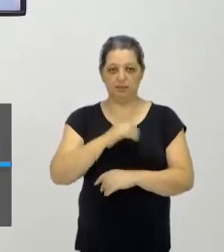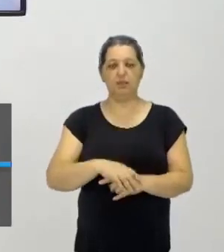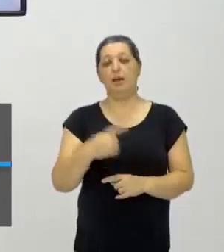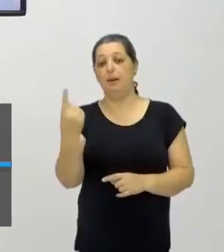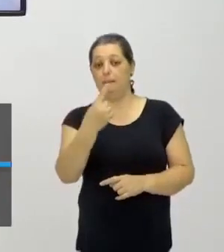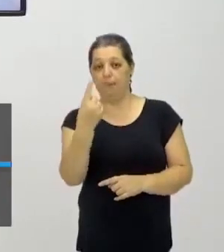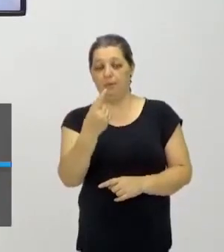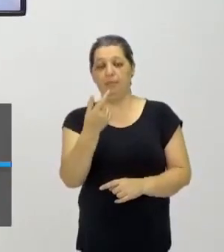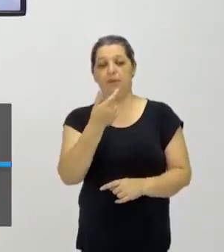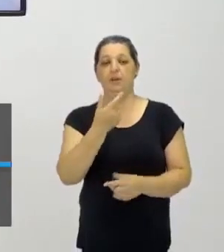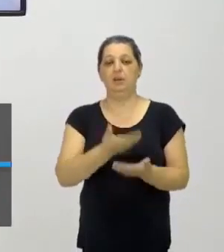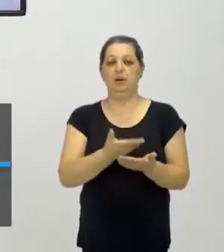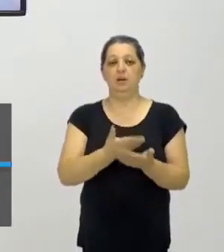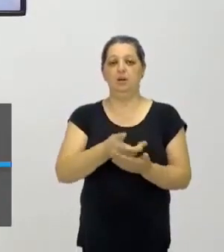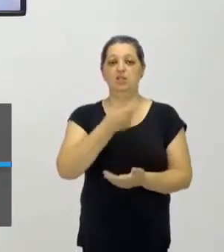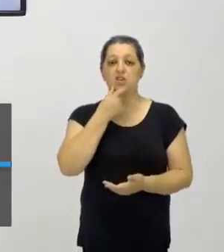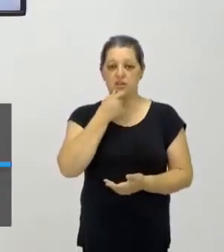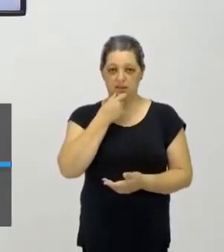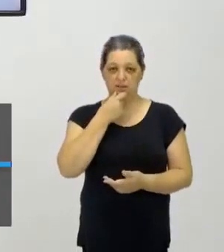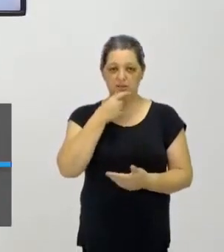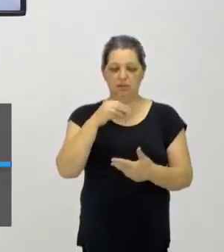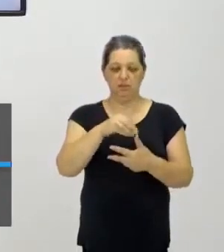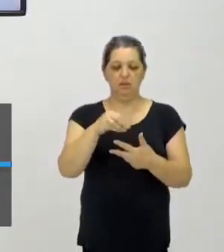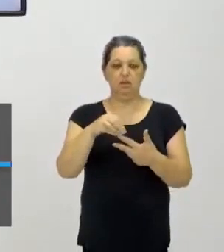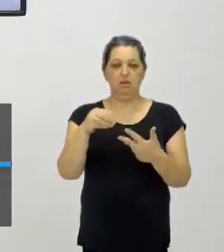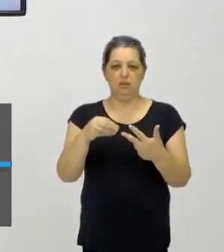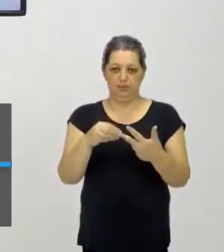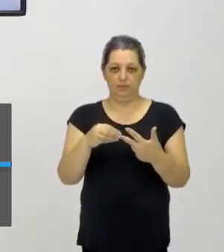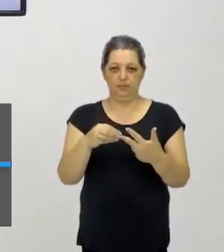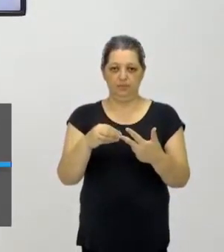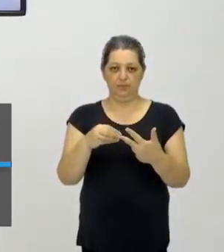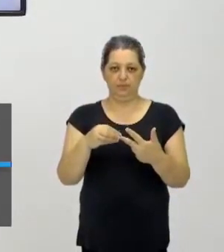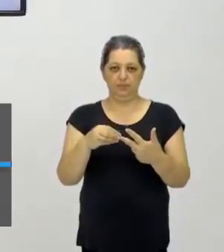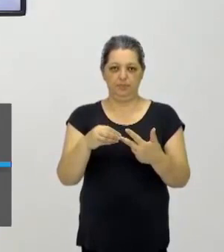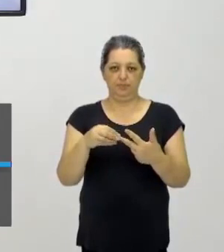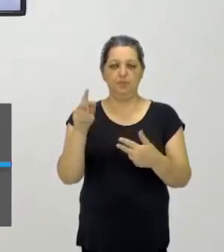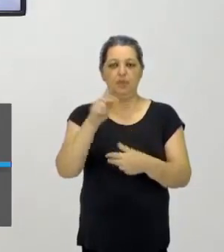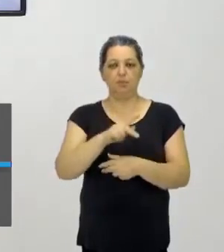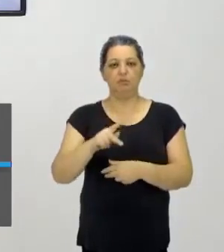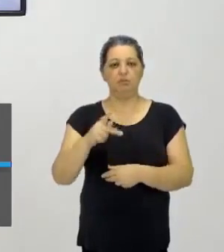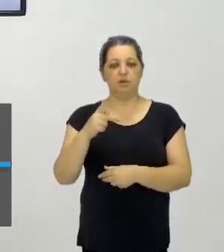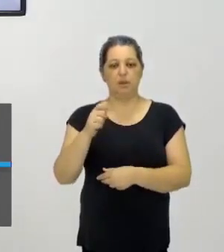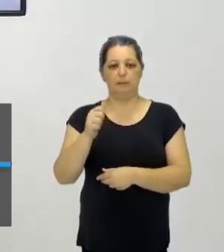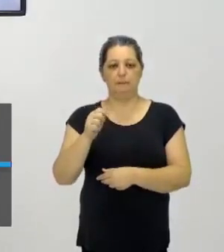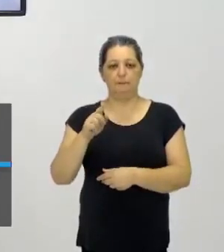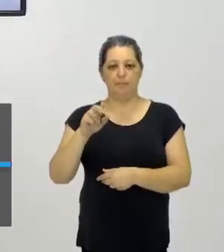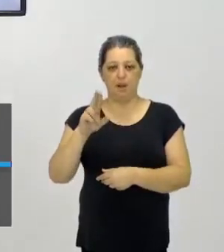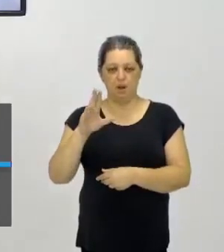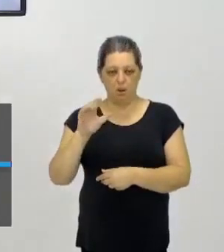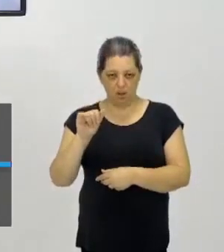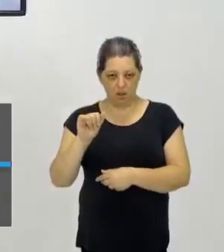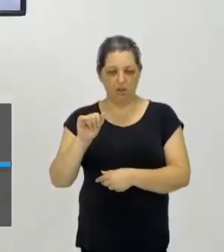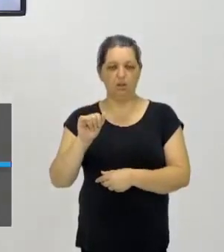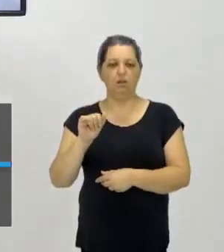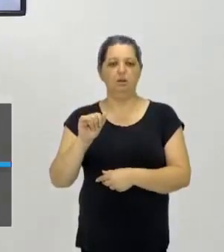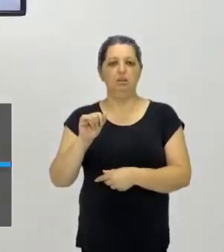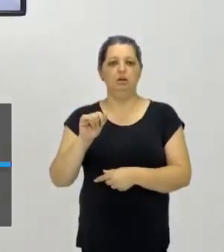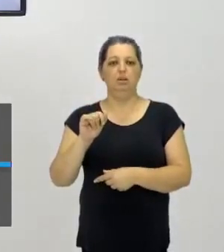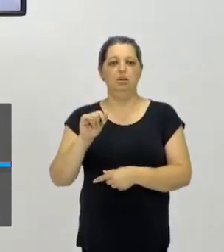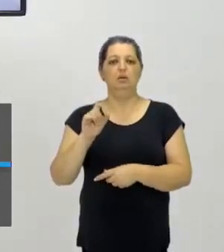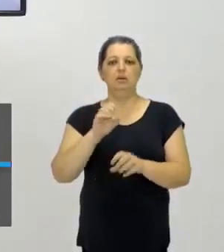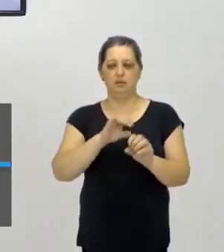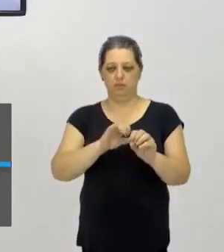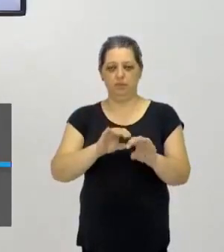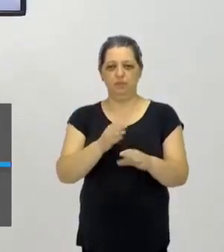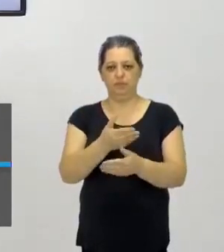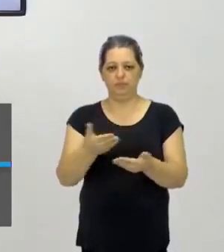de inglês que vocês têm aí com relação ao Enem. A professora Paula, que vai trabalhar lá essas aulas com vocês,